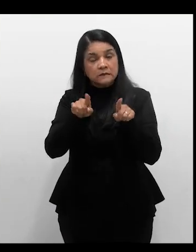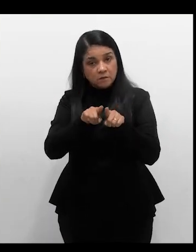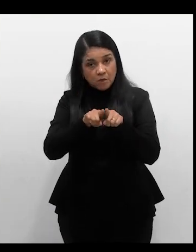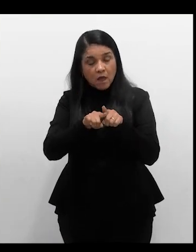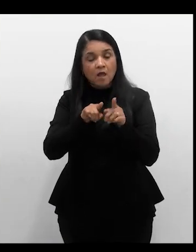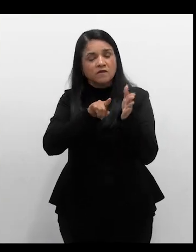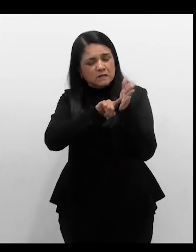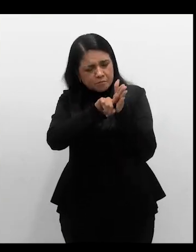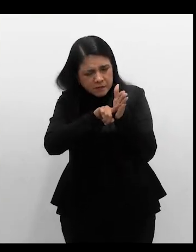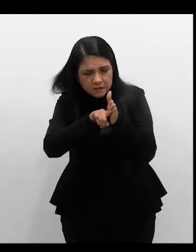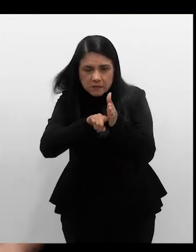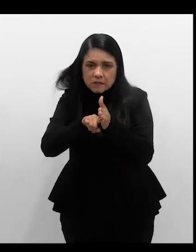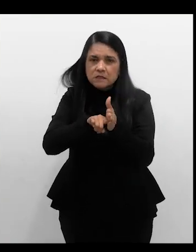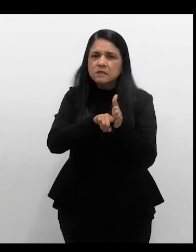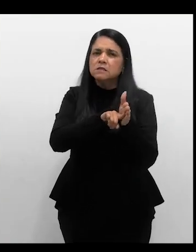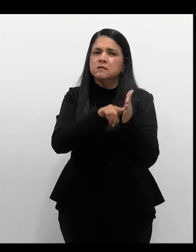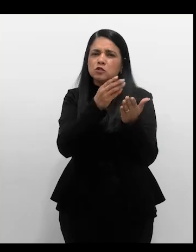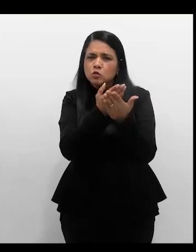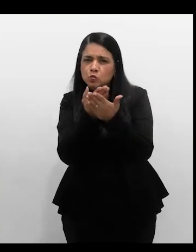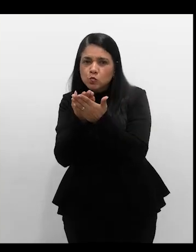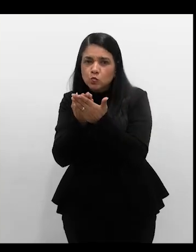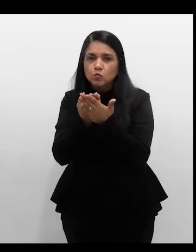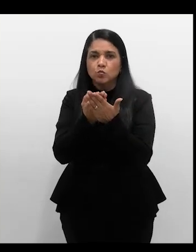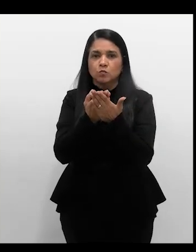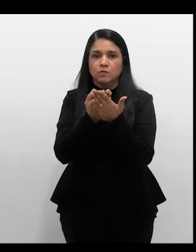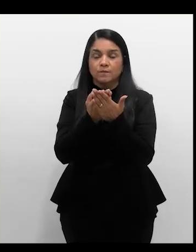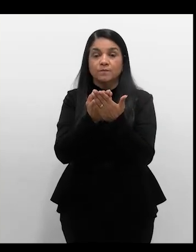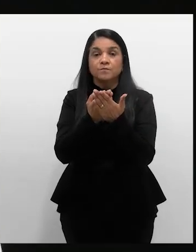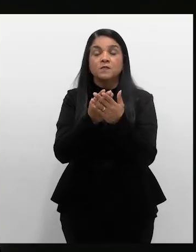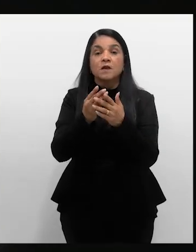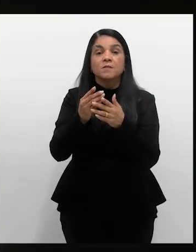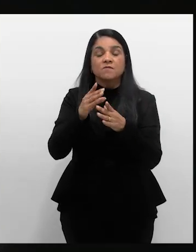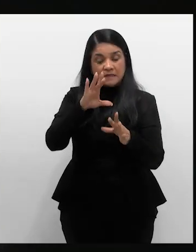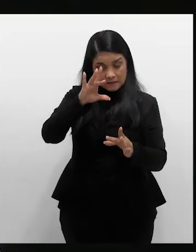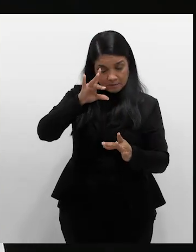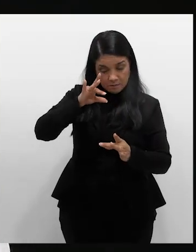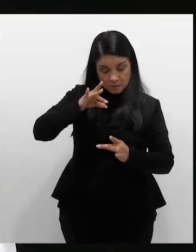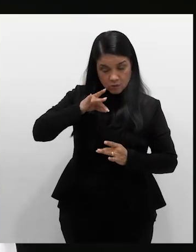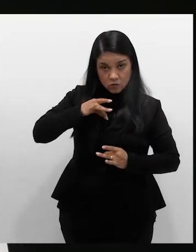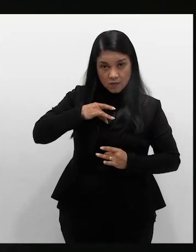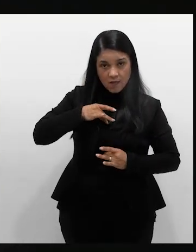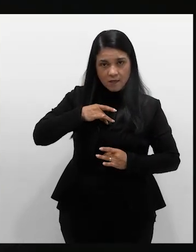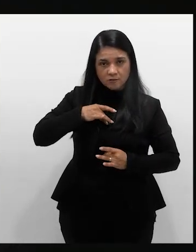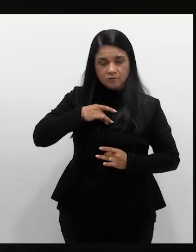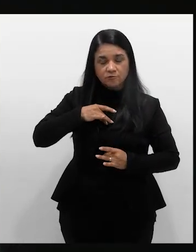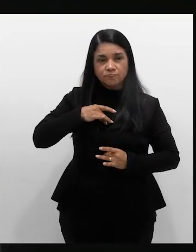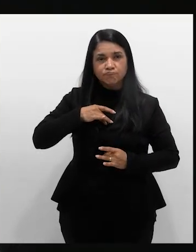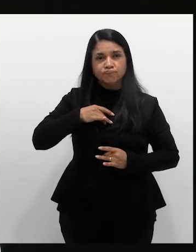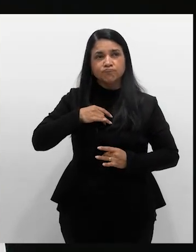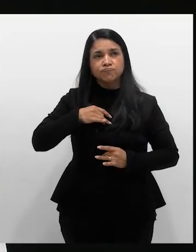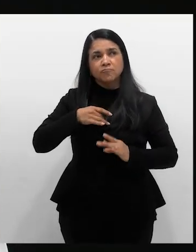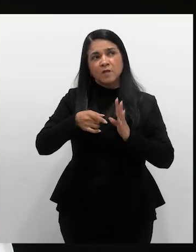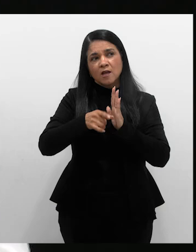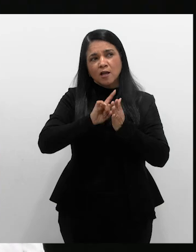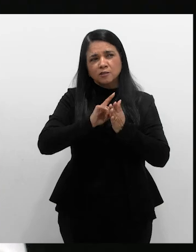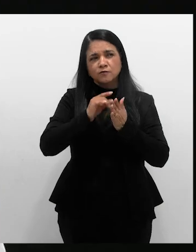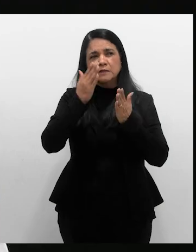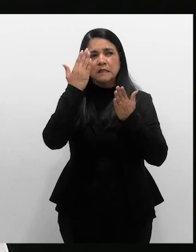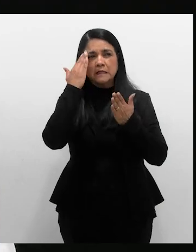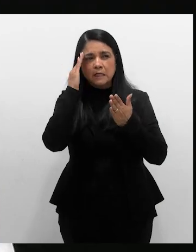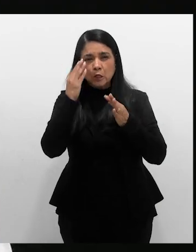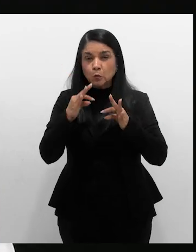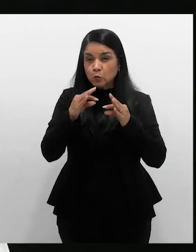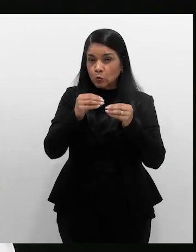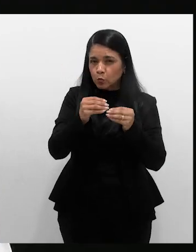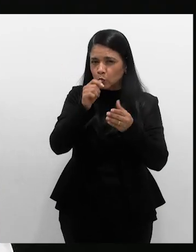Também é a obra literária que você vai fundo nela, né? Mas para você criar teu personagem, a partir desse momento que você já entendeu quem é esse cara que